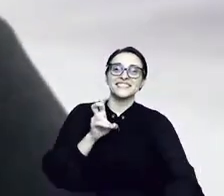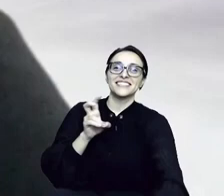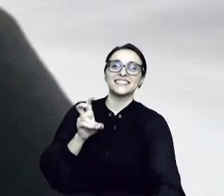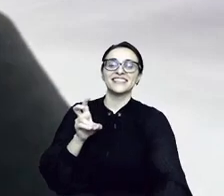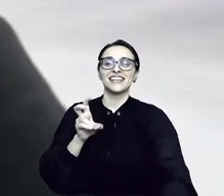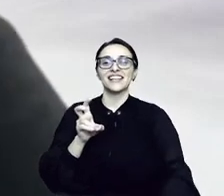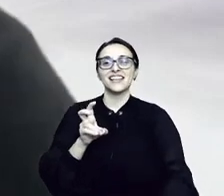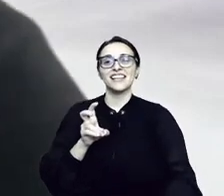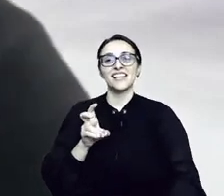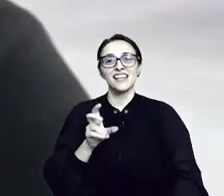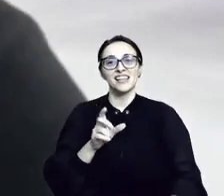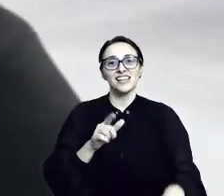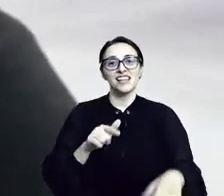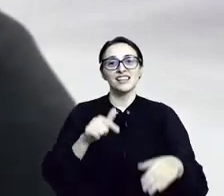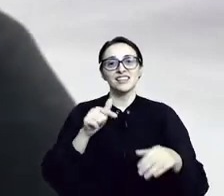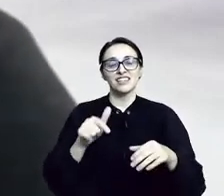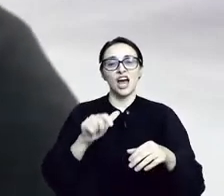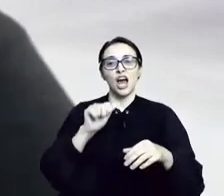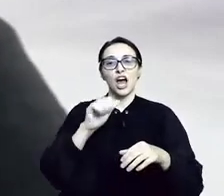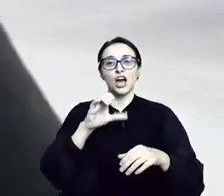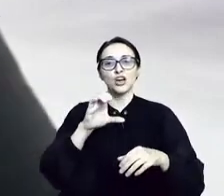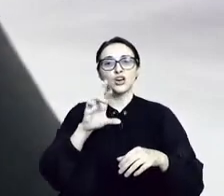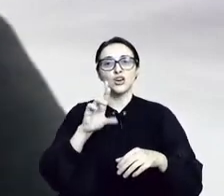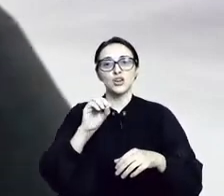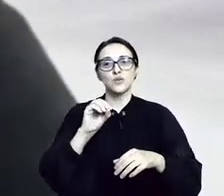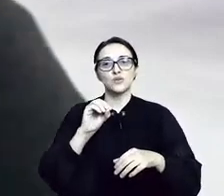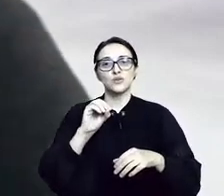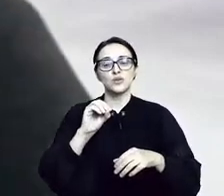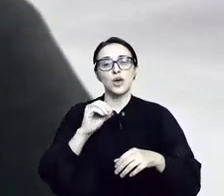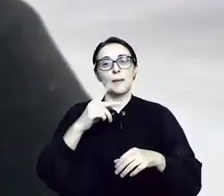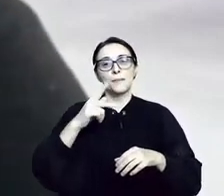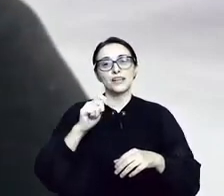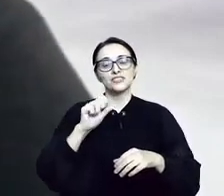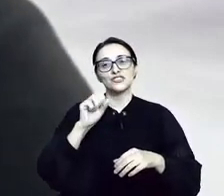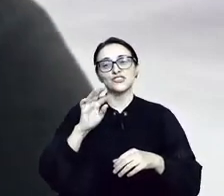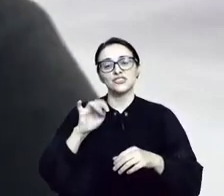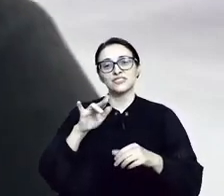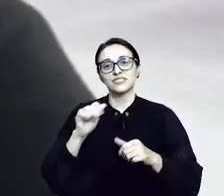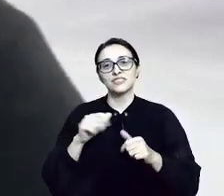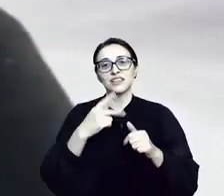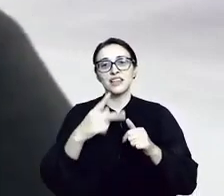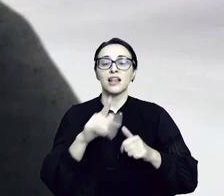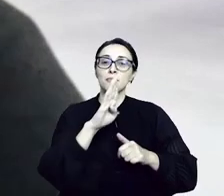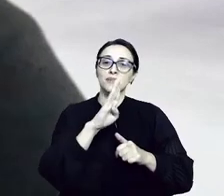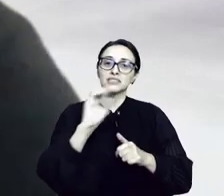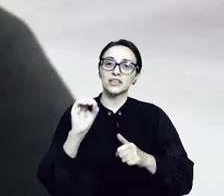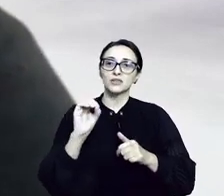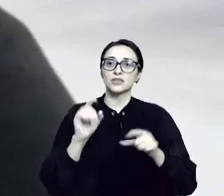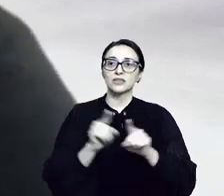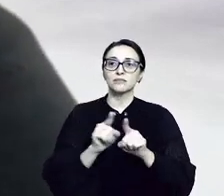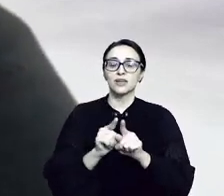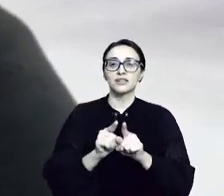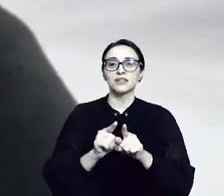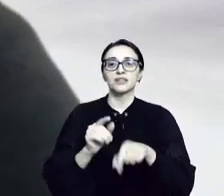glenoides aí nas artroplastias totais anatômicas, né? Bom, essas B0,